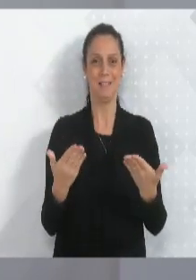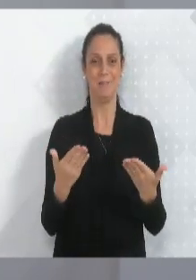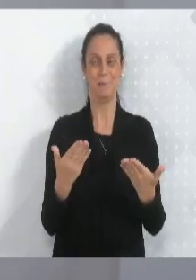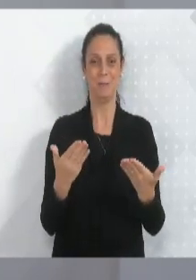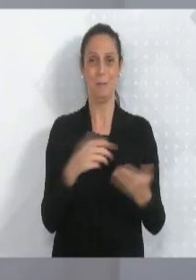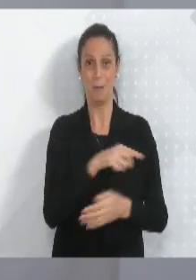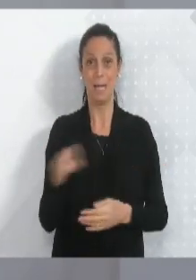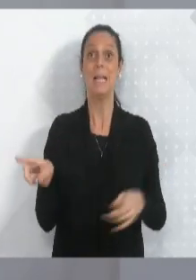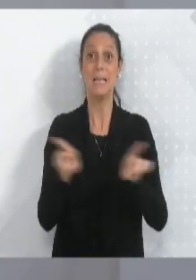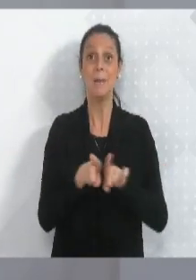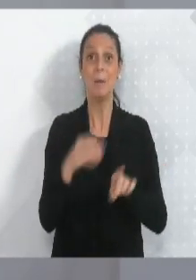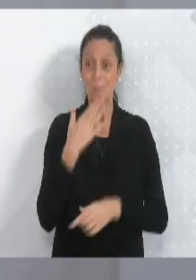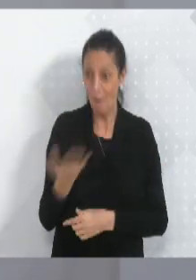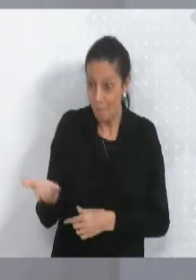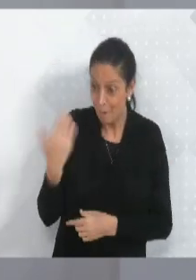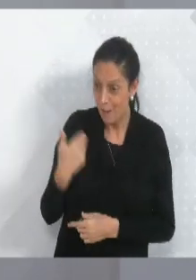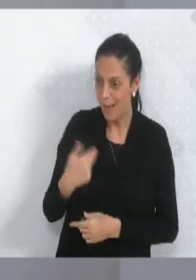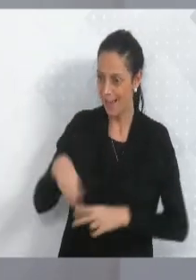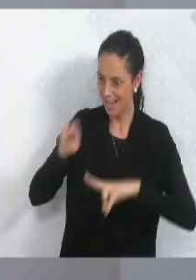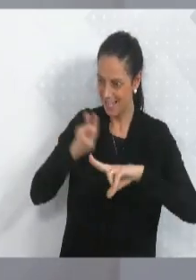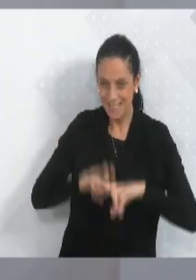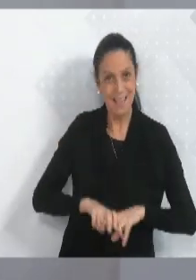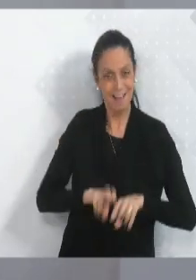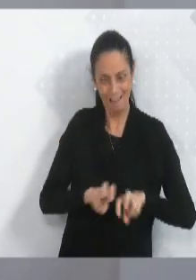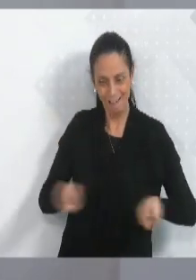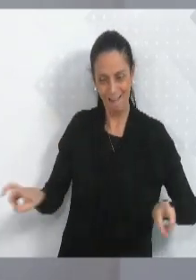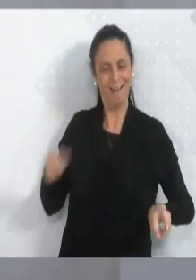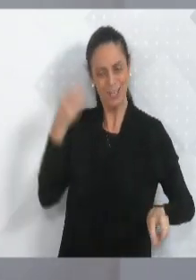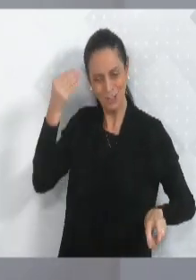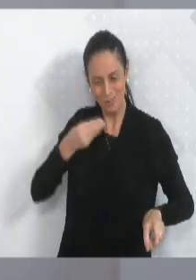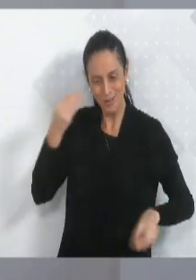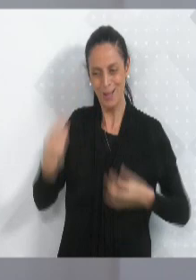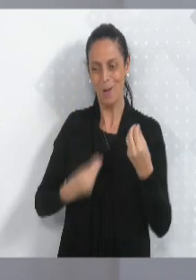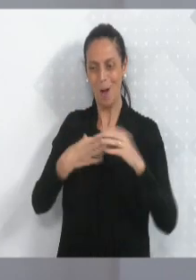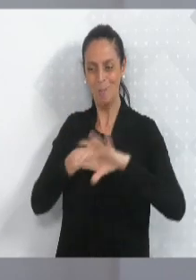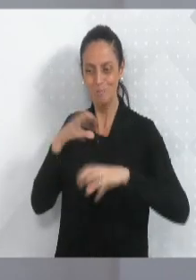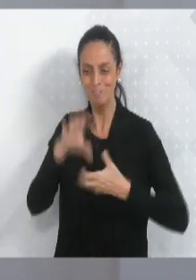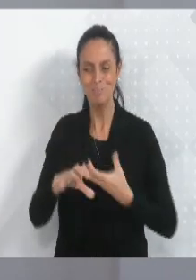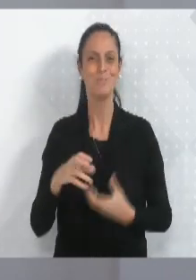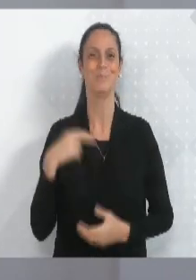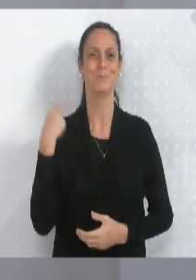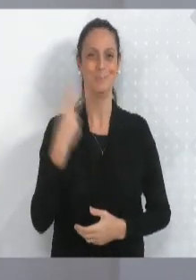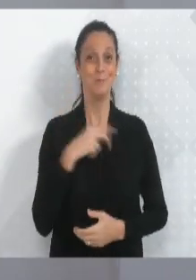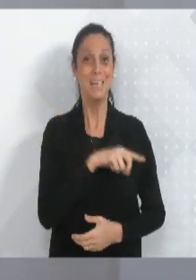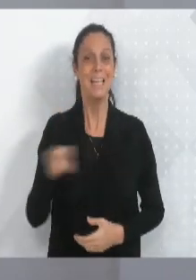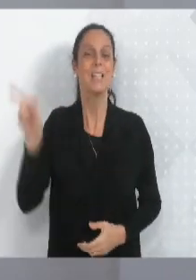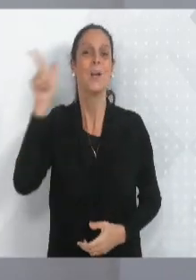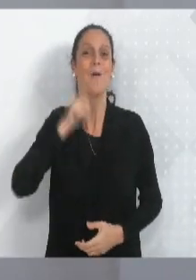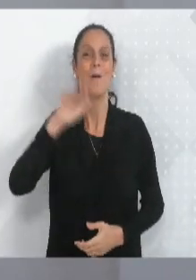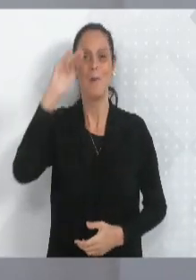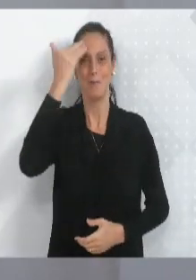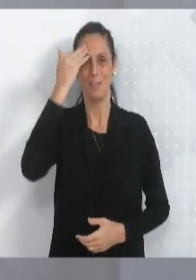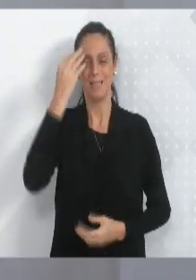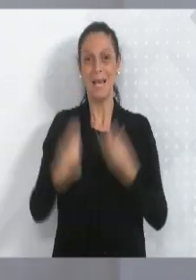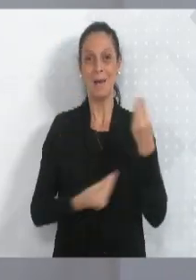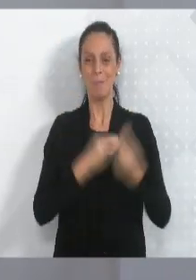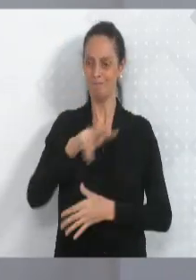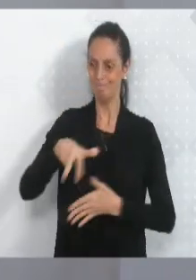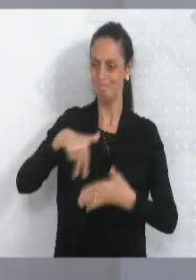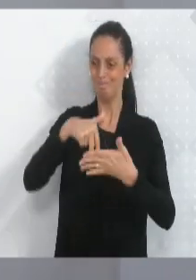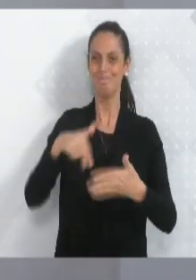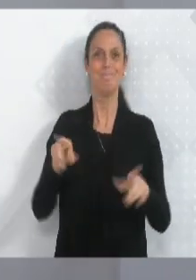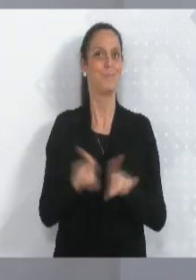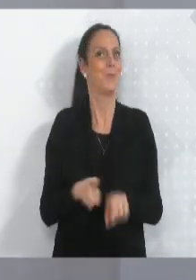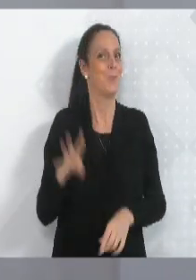sentissem um pouquinho, né, o que é ser um vereador, e entendessem e estivesse usando esta tribuna. E foi muito